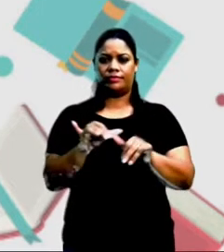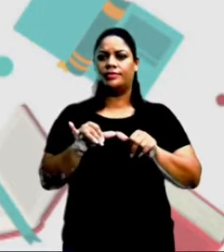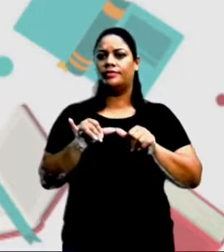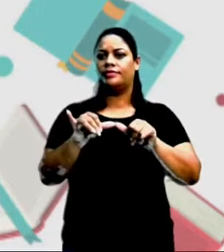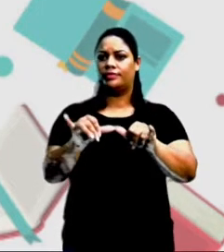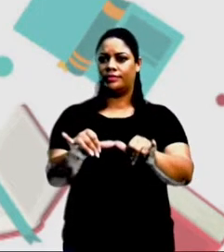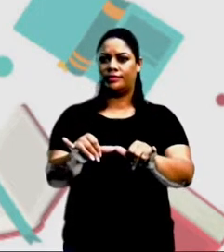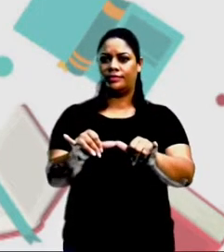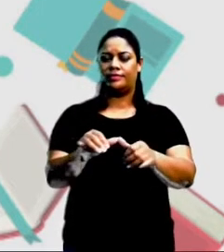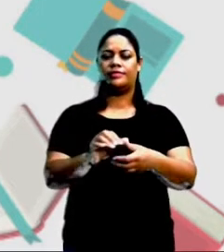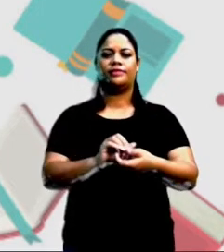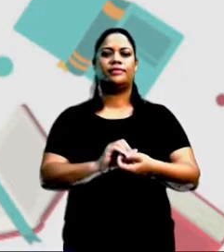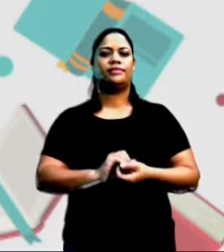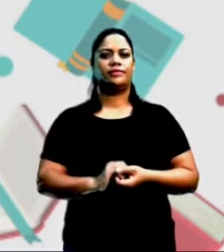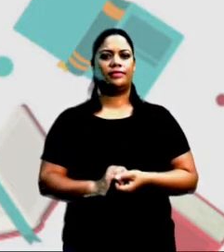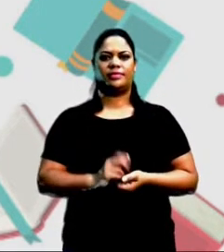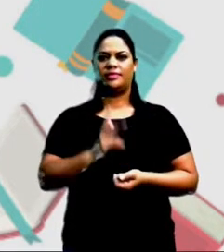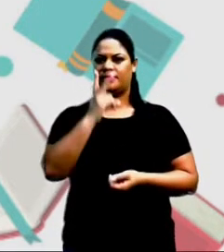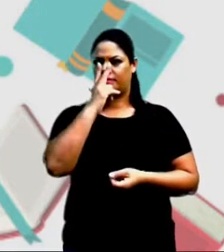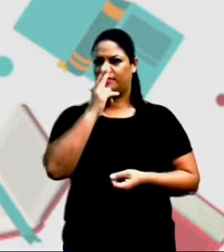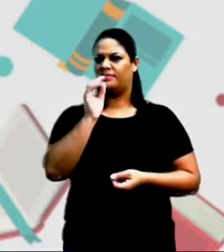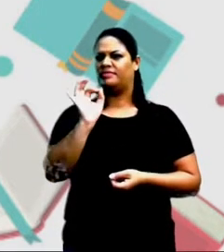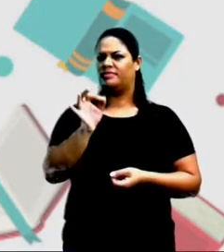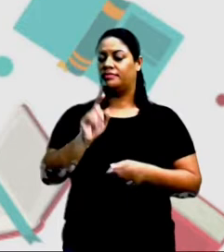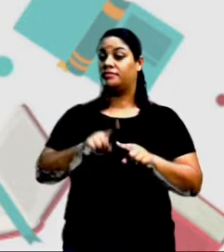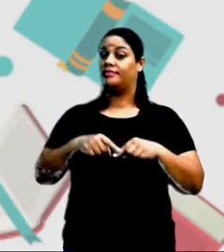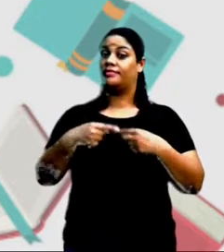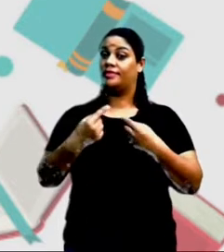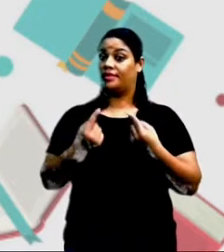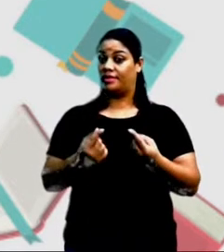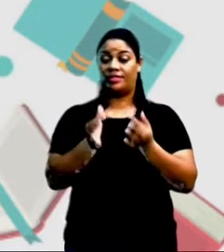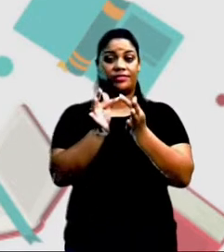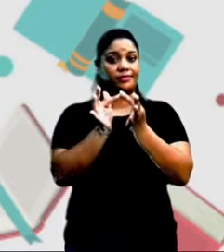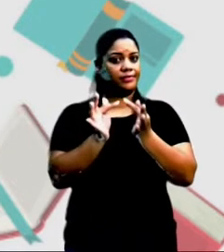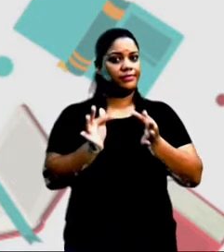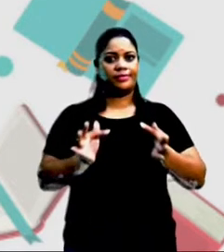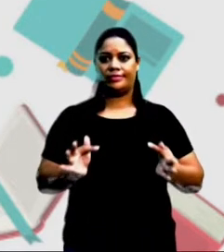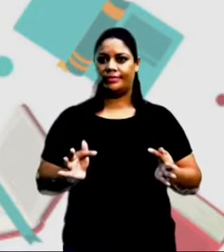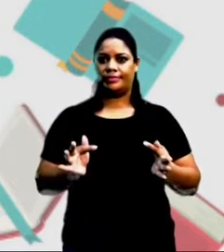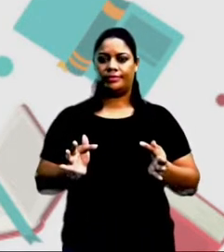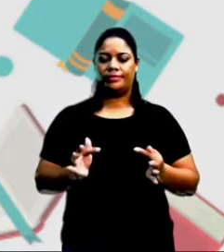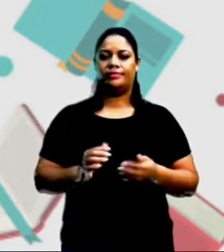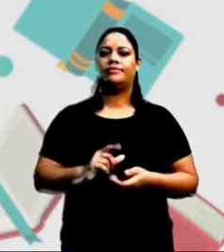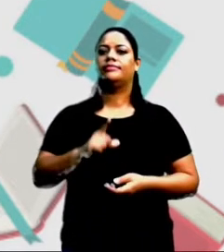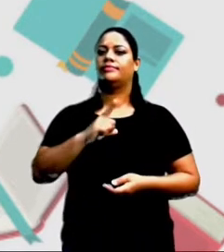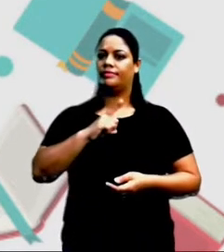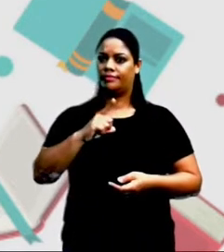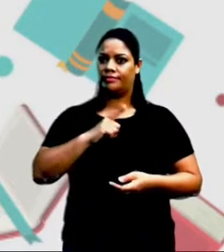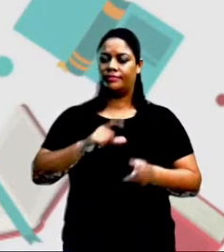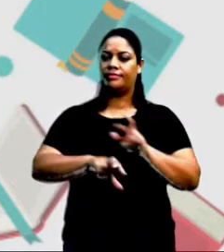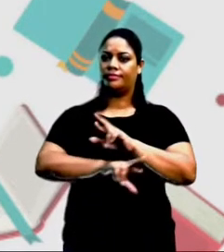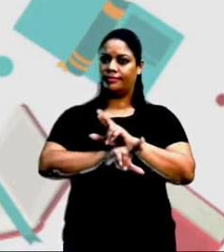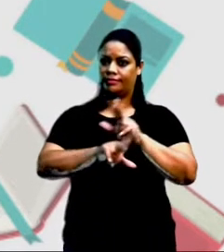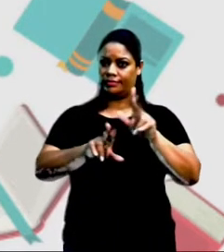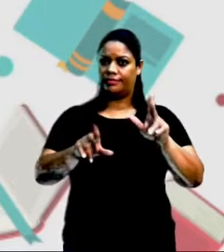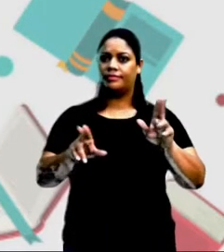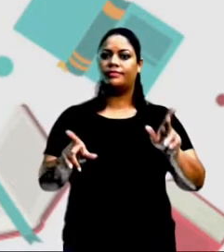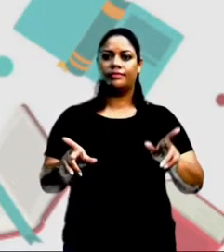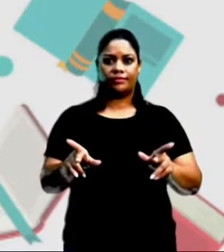supermercados. Parece evidente, mas não é tão simples. Existem